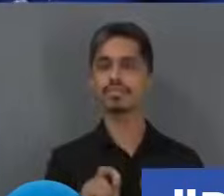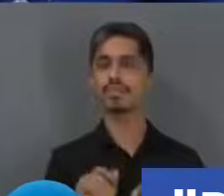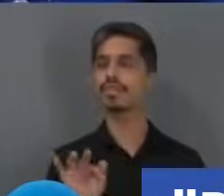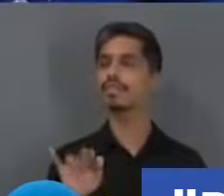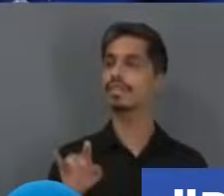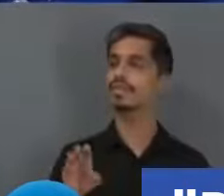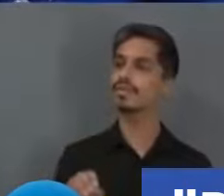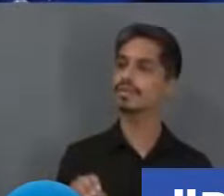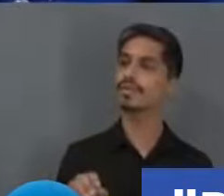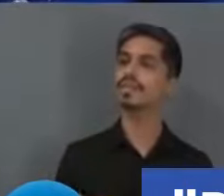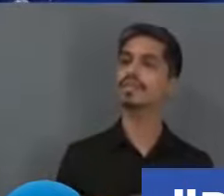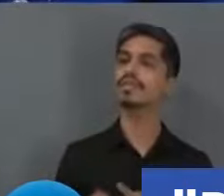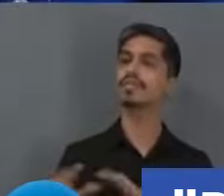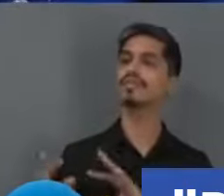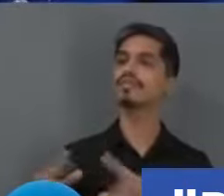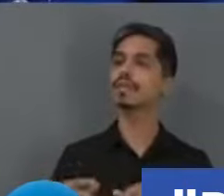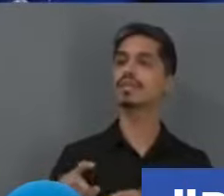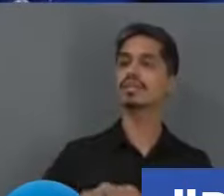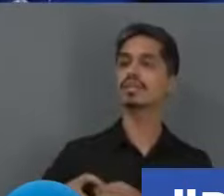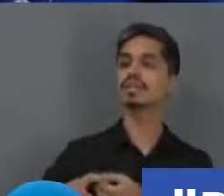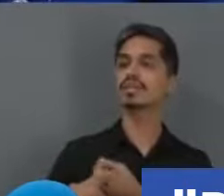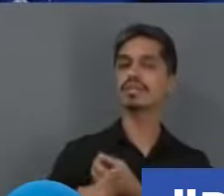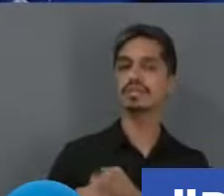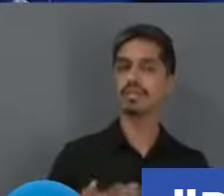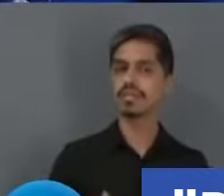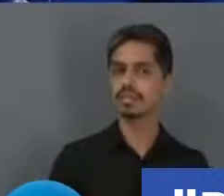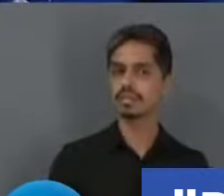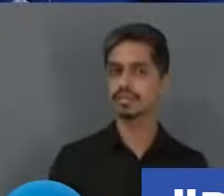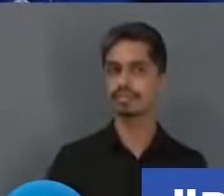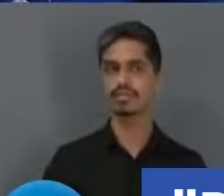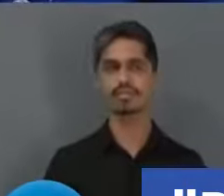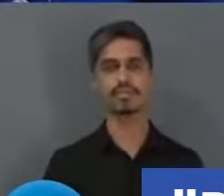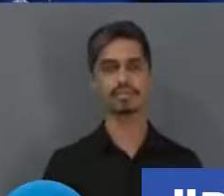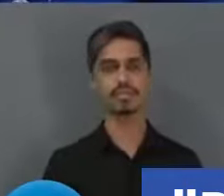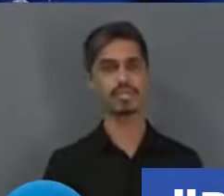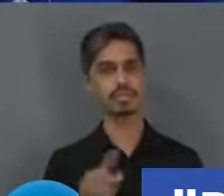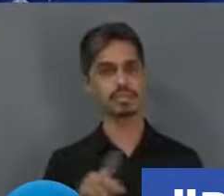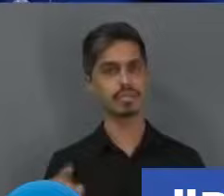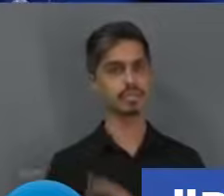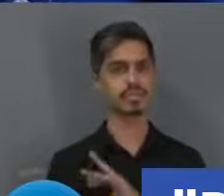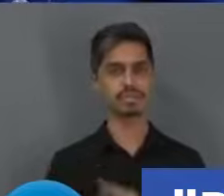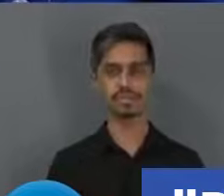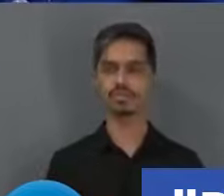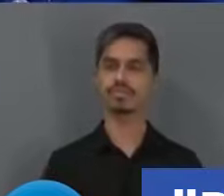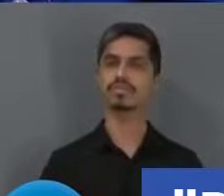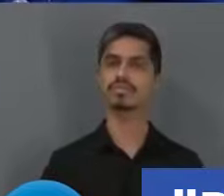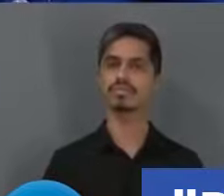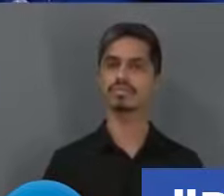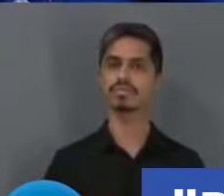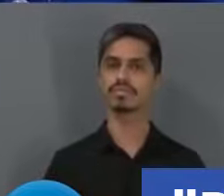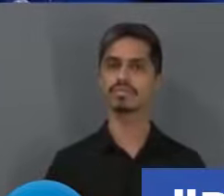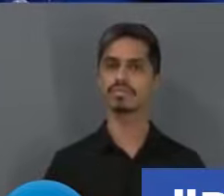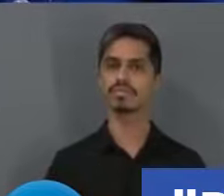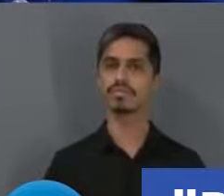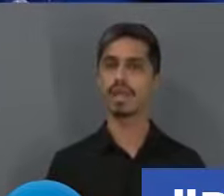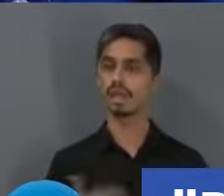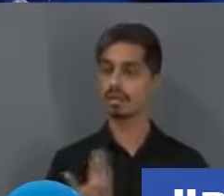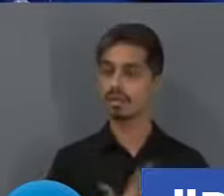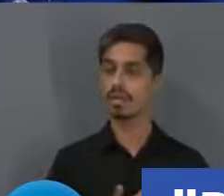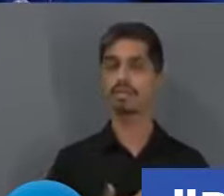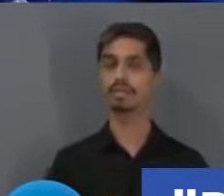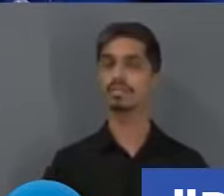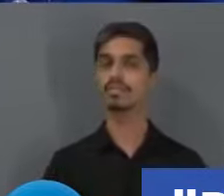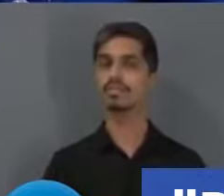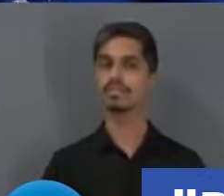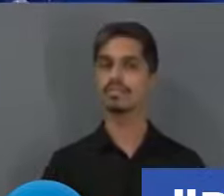e demais parceiros e parceiras que estão aqui colegas professores e professoras né que eh nós